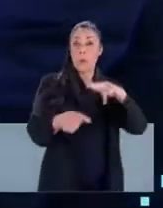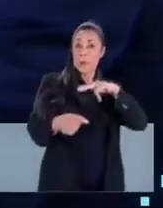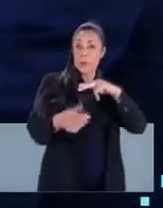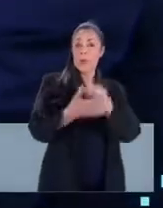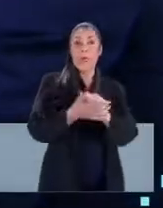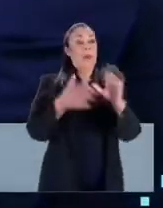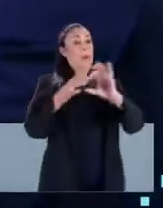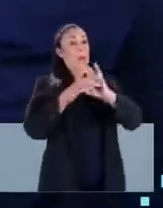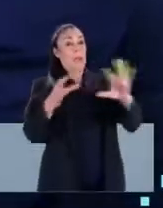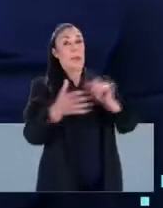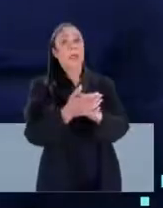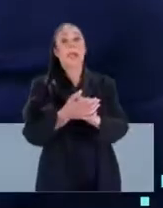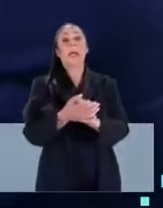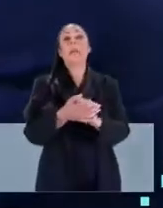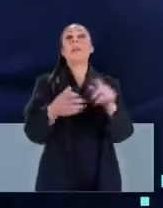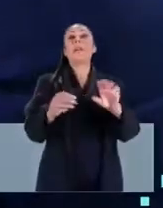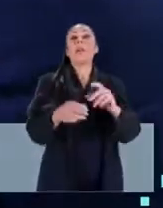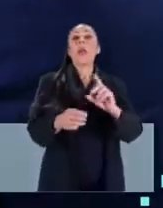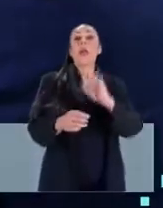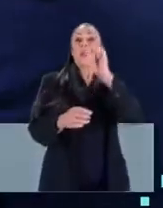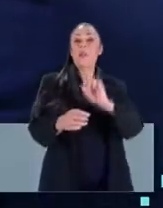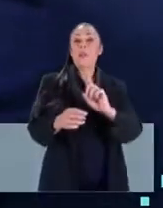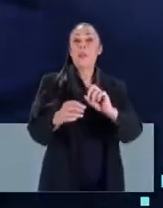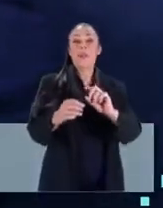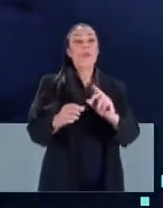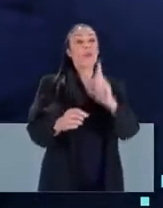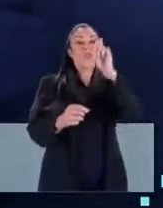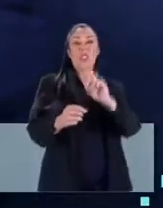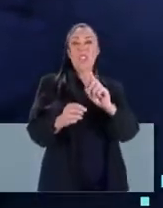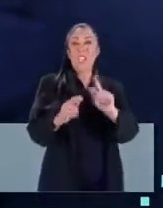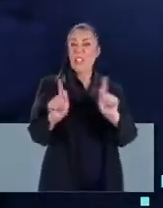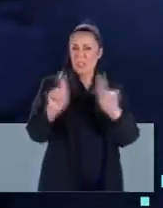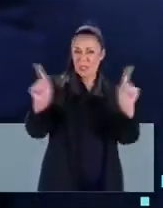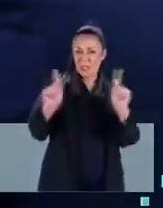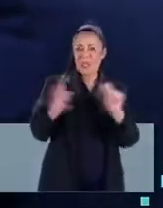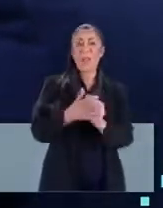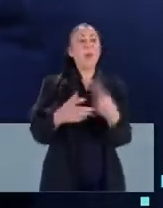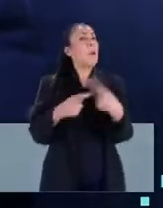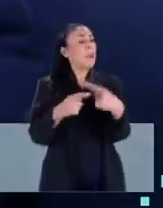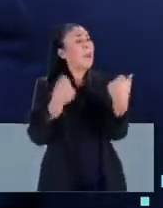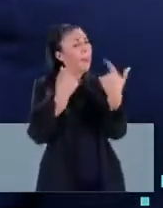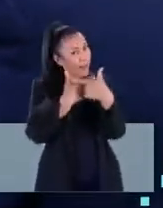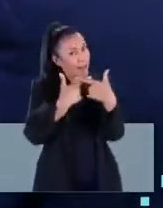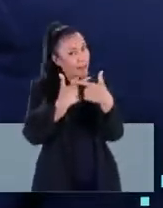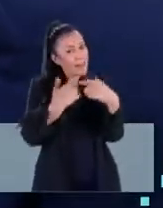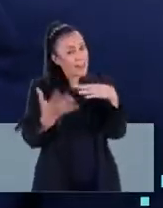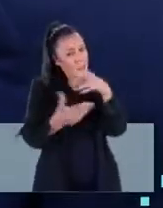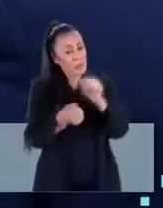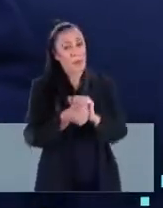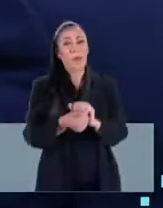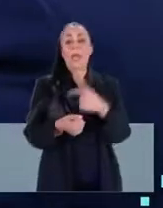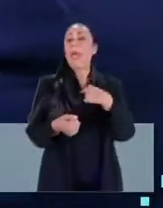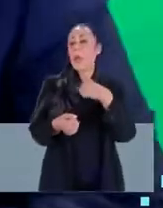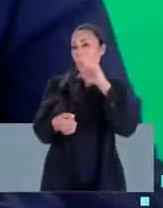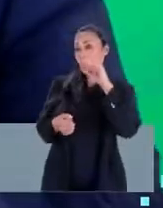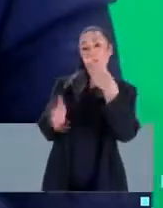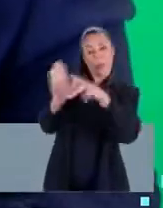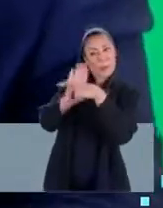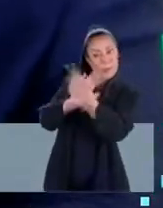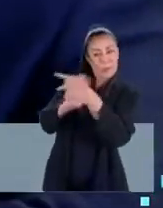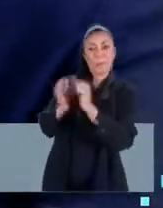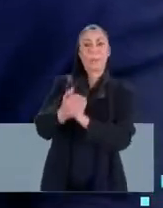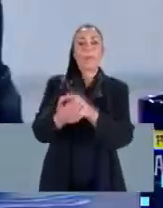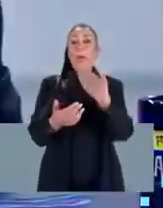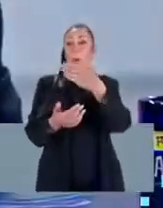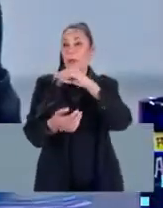a liberdade de organização, eu defendo o direito de greve. Porque é engraçado esse mundo hoje. Veja, eu sou teu empregado. Eu peço